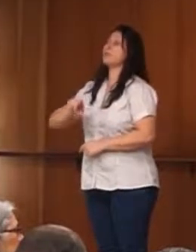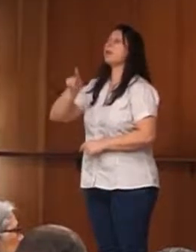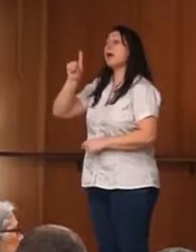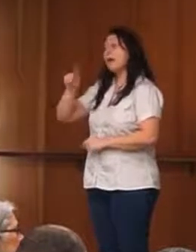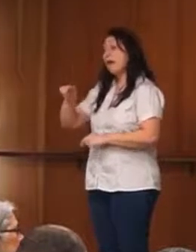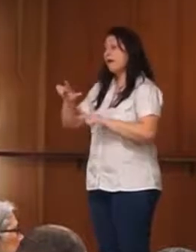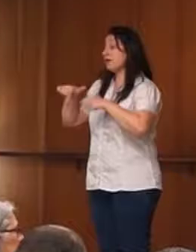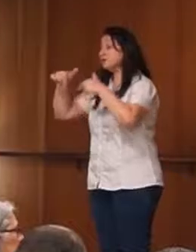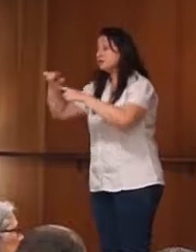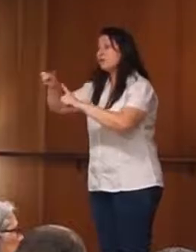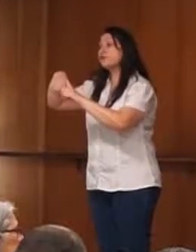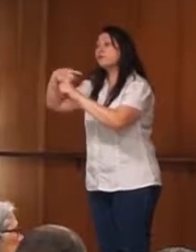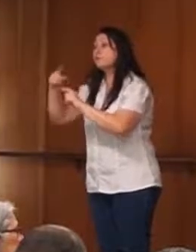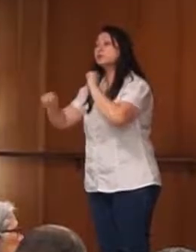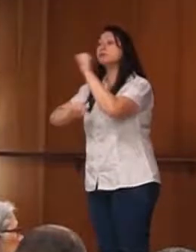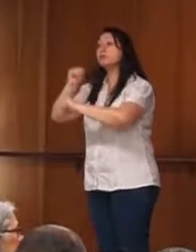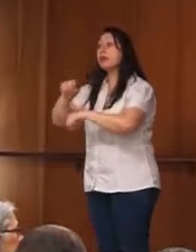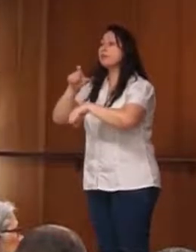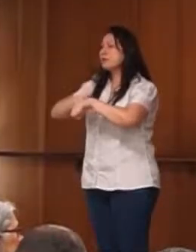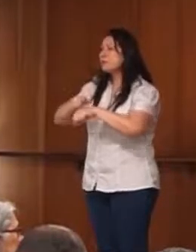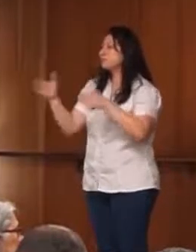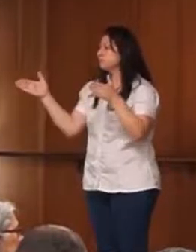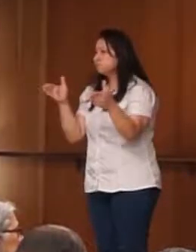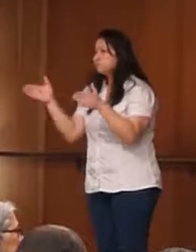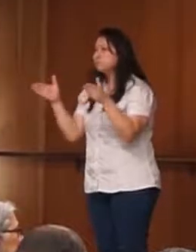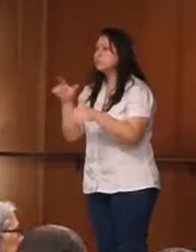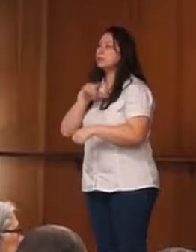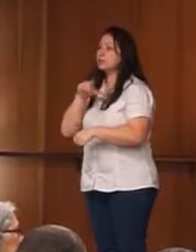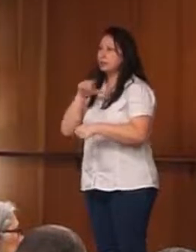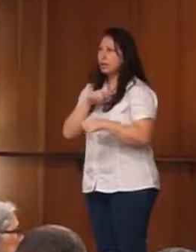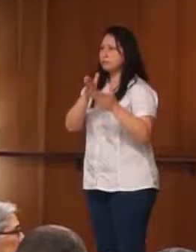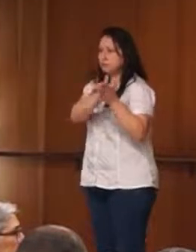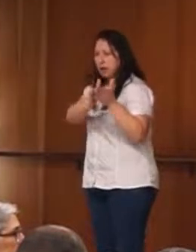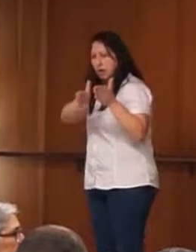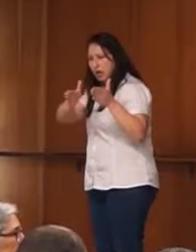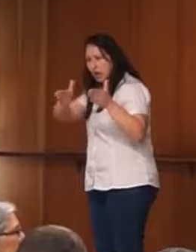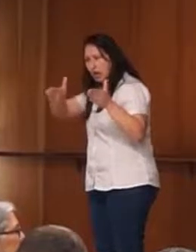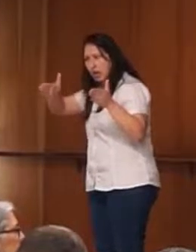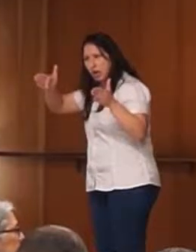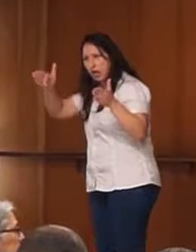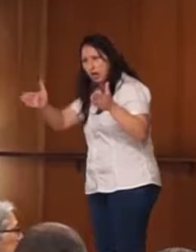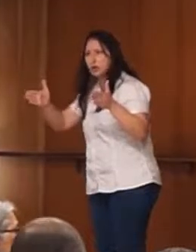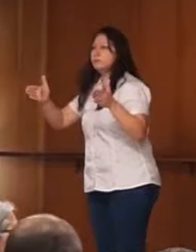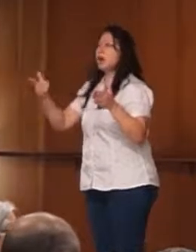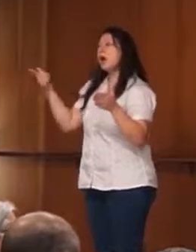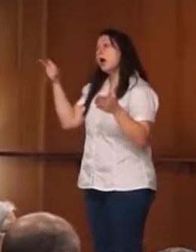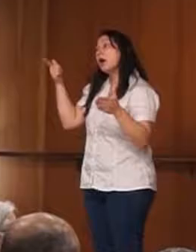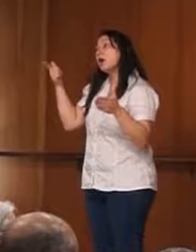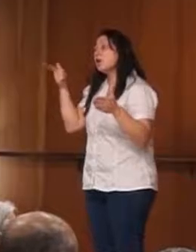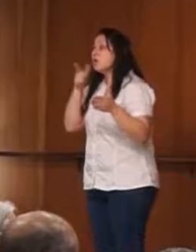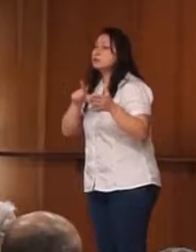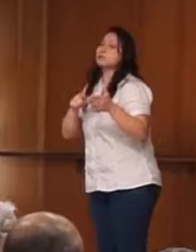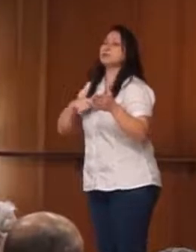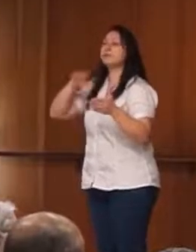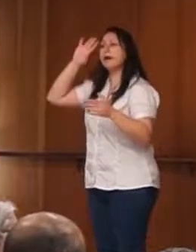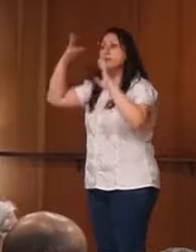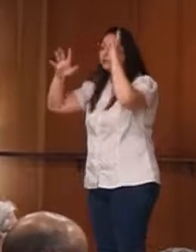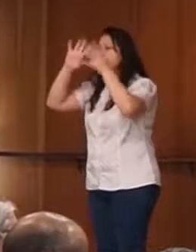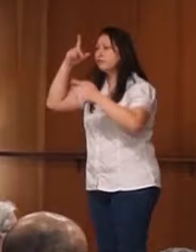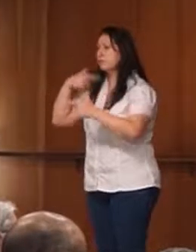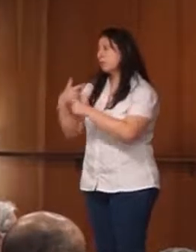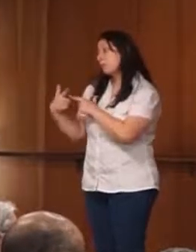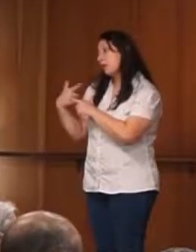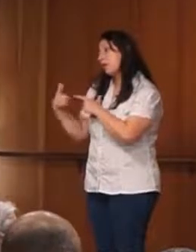ação temporária, ou seja, ela é uma medida construída por um determinado período para dar conta de uma série de situações e precisa